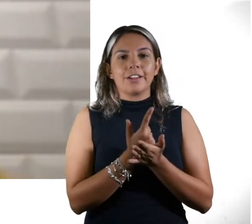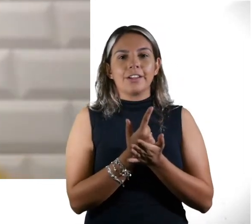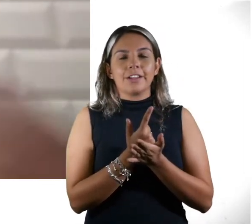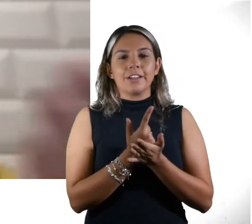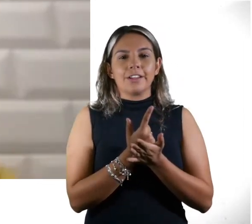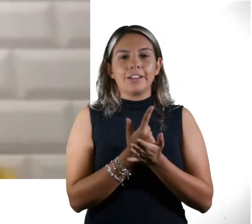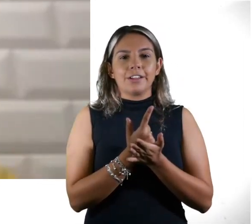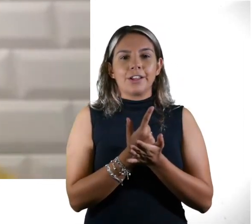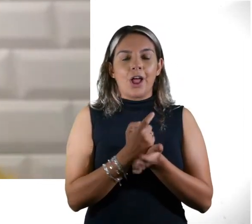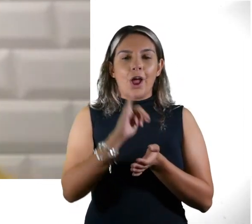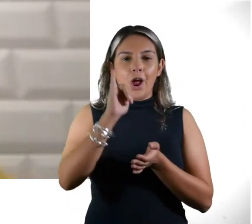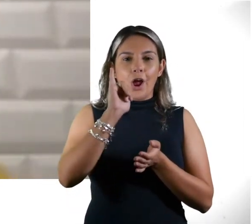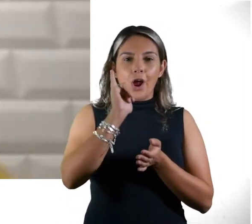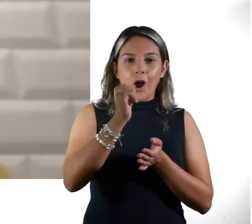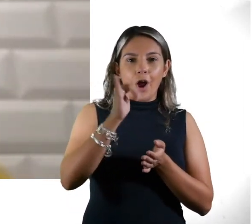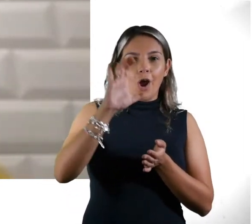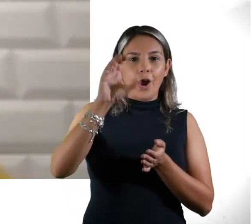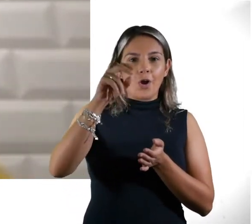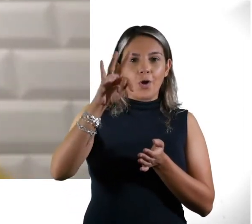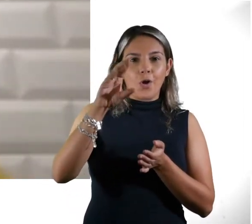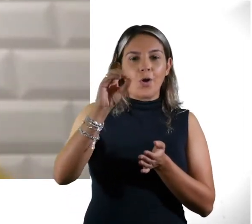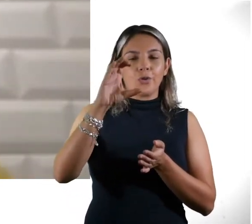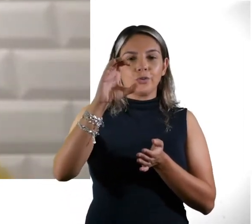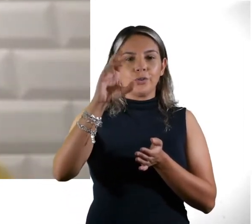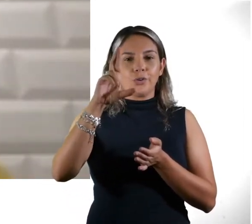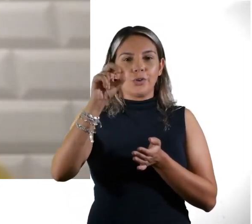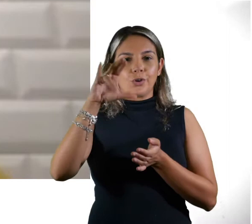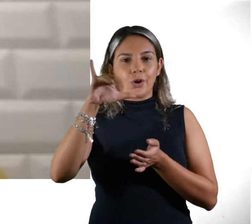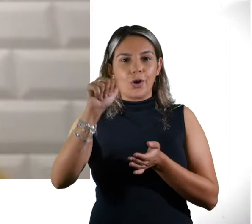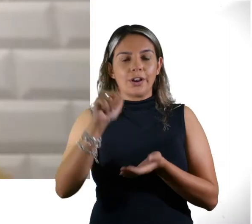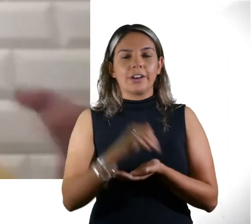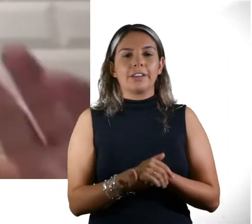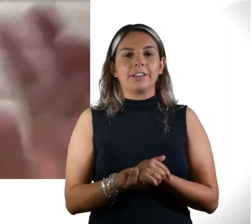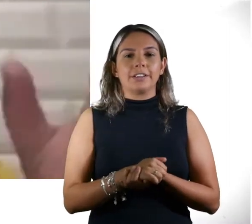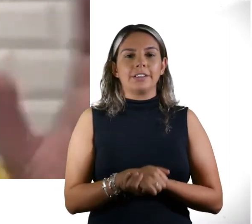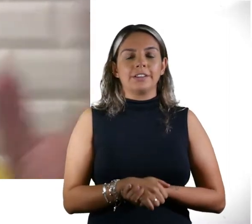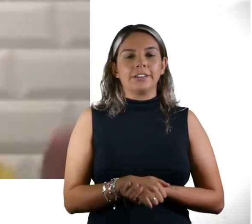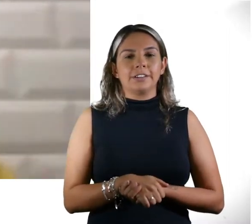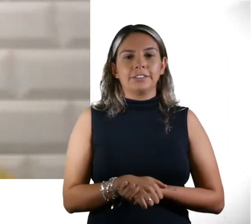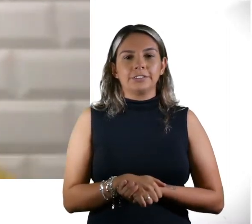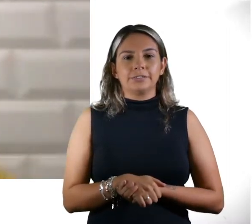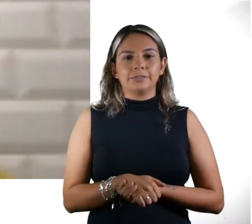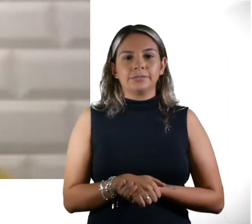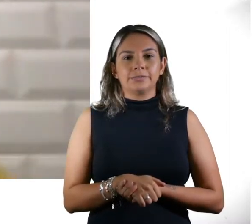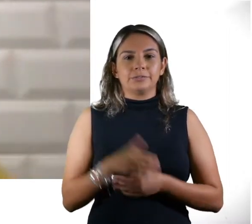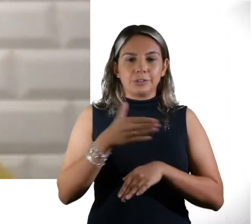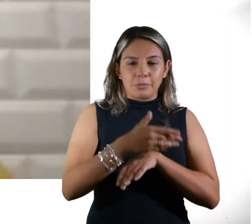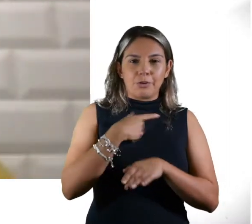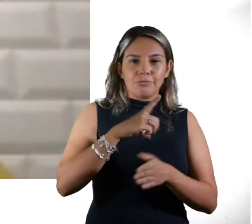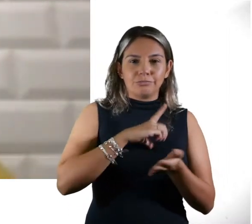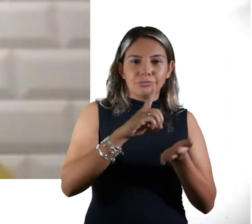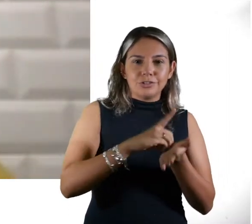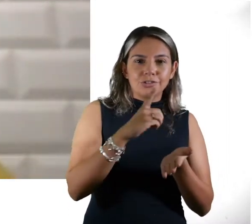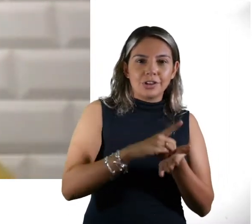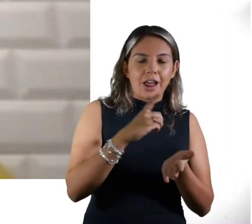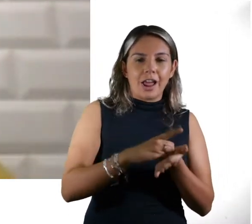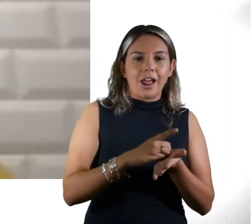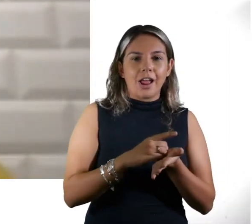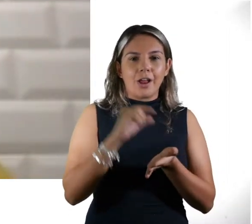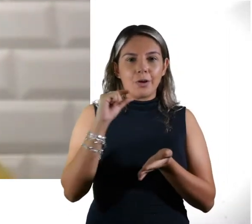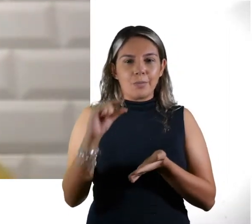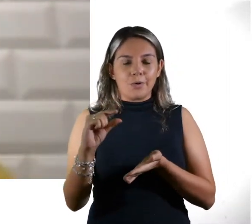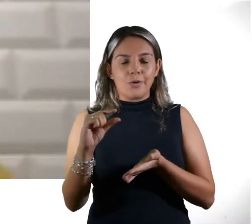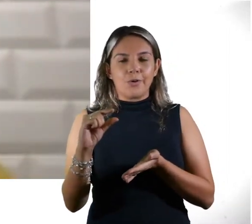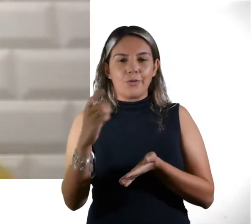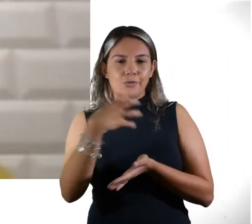contos, e crónicas, tem contos, crónicas, e também tem umas entradas do meu diário, é um pouco o mesmo